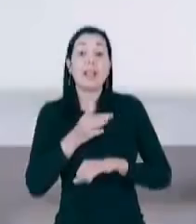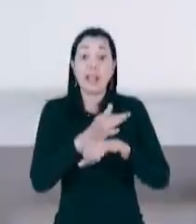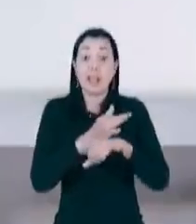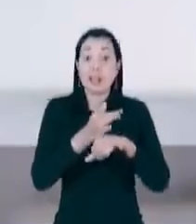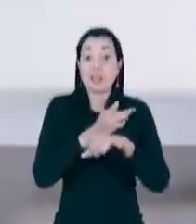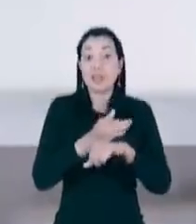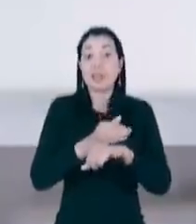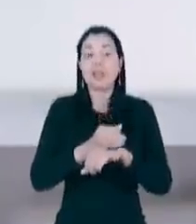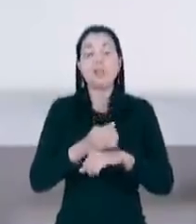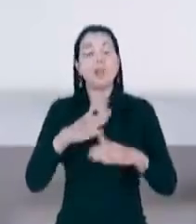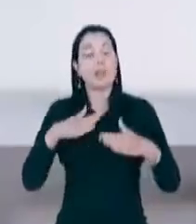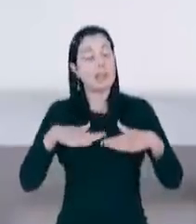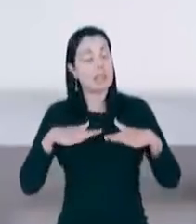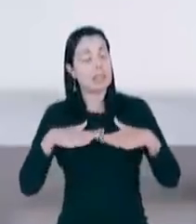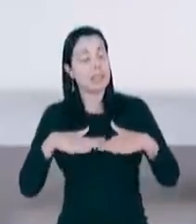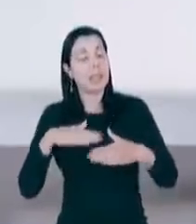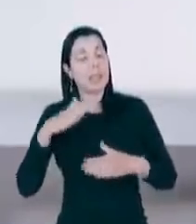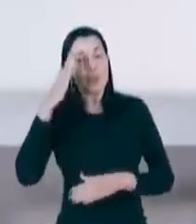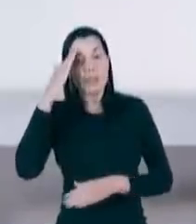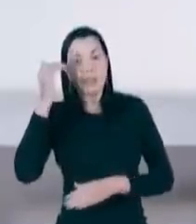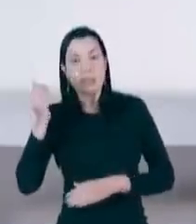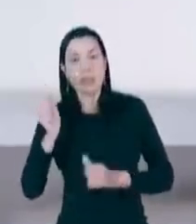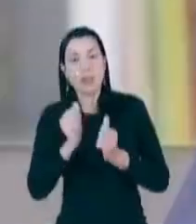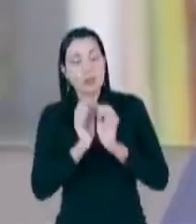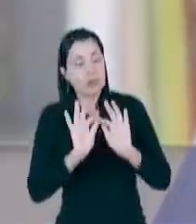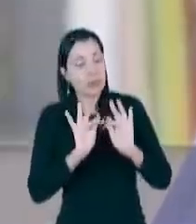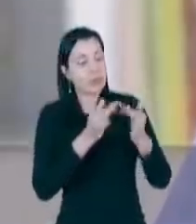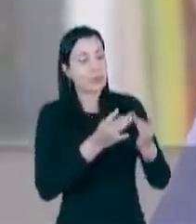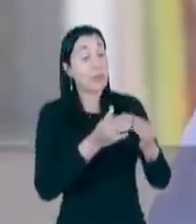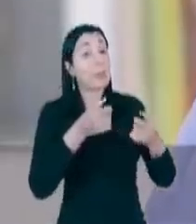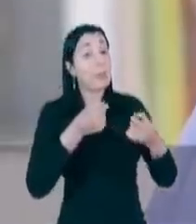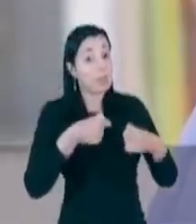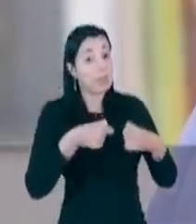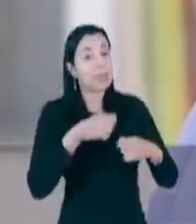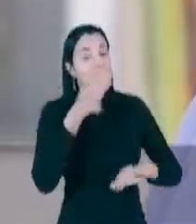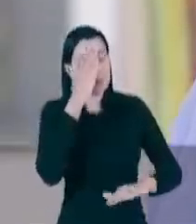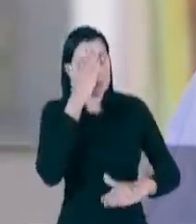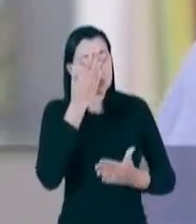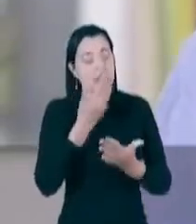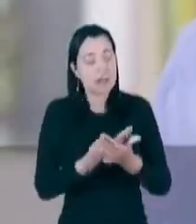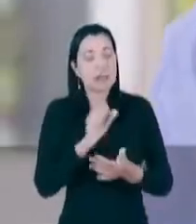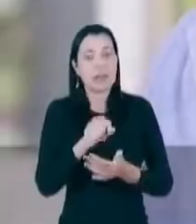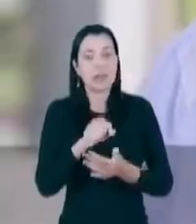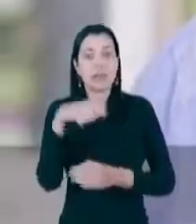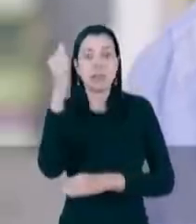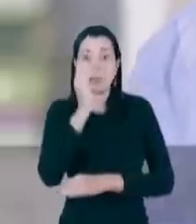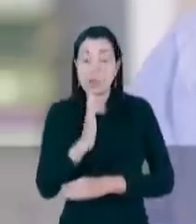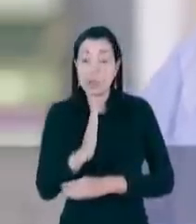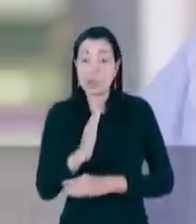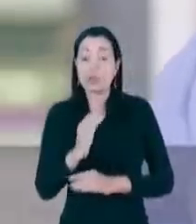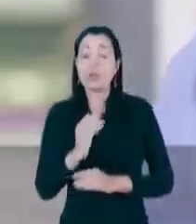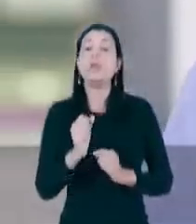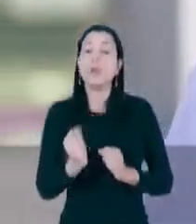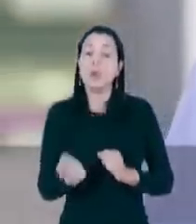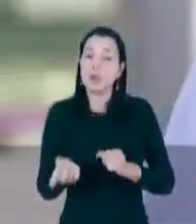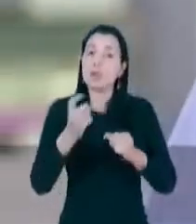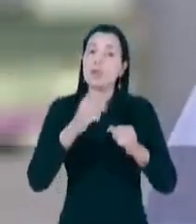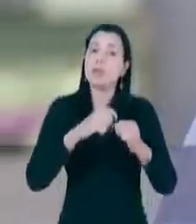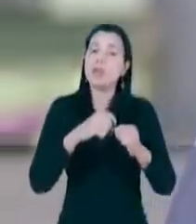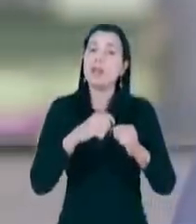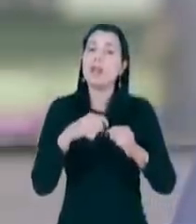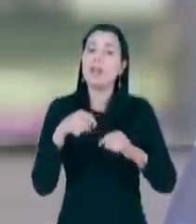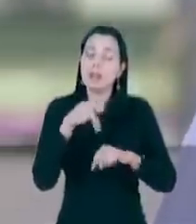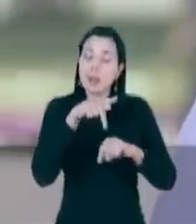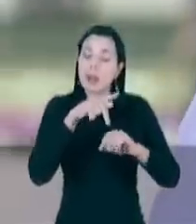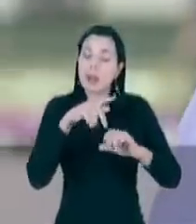remuneradas para descansar ou viajar com a família. É preciso acreditar que o Brasil pode voltar a ser um país de